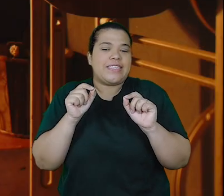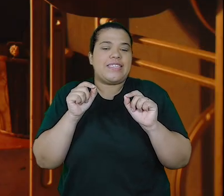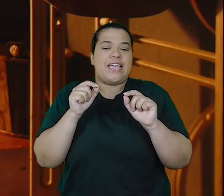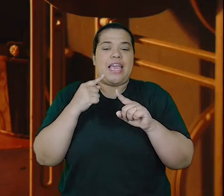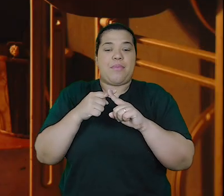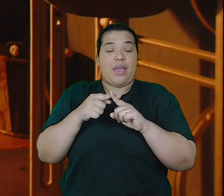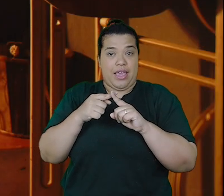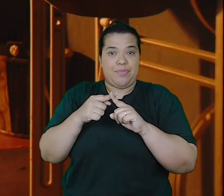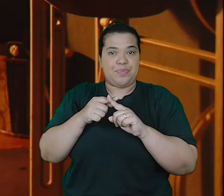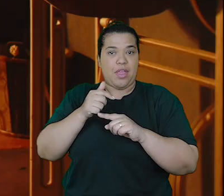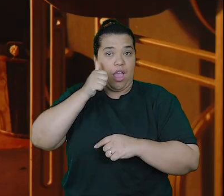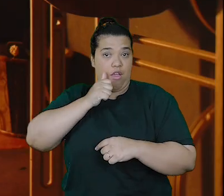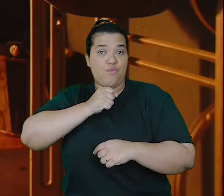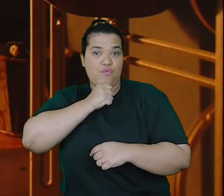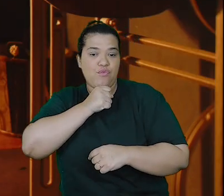é que a avó